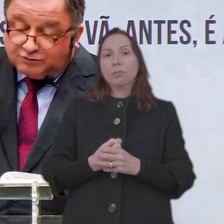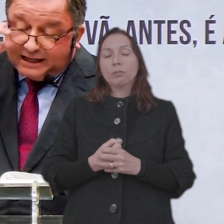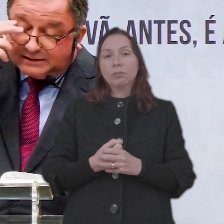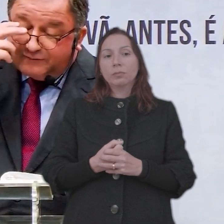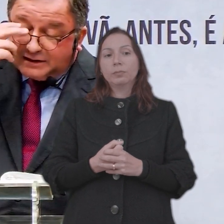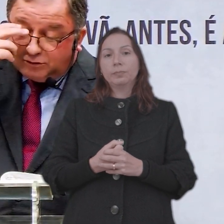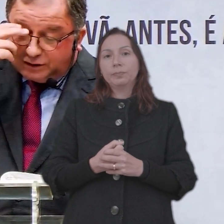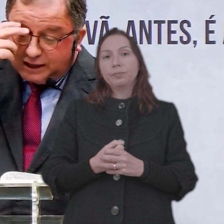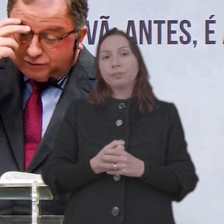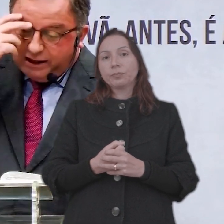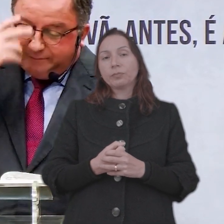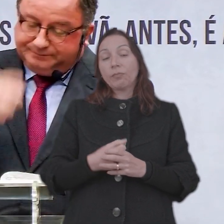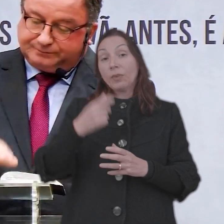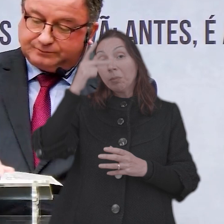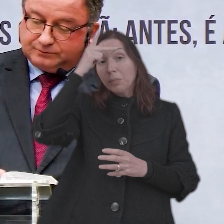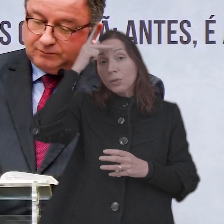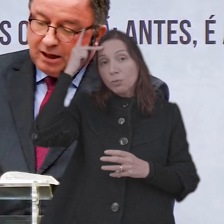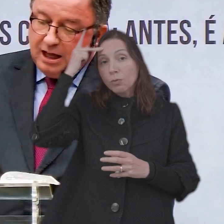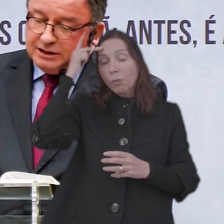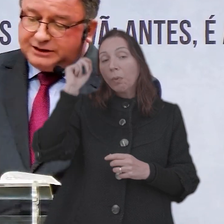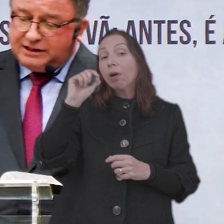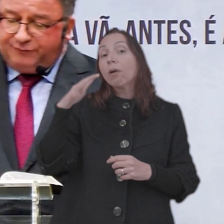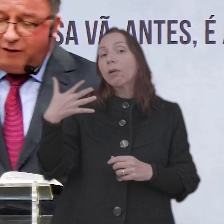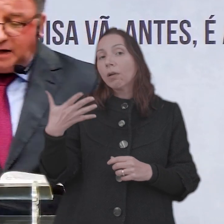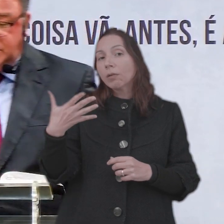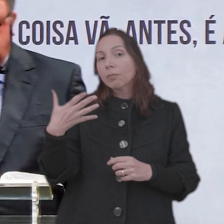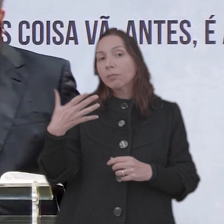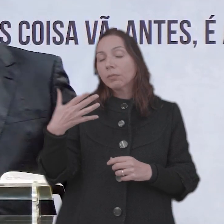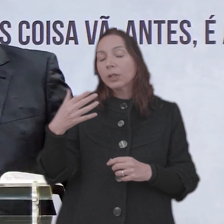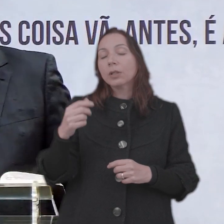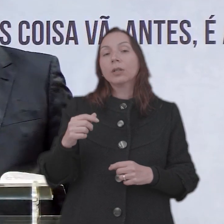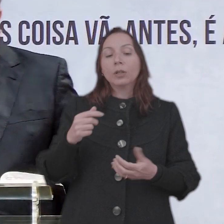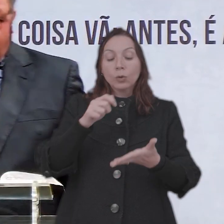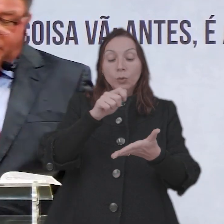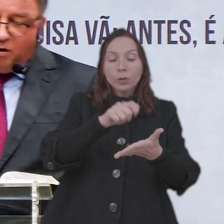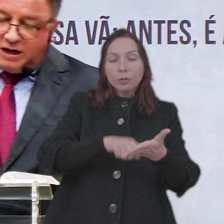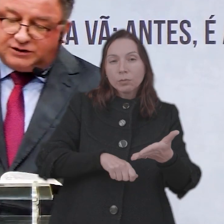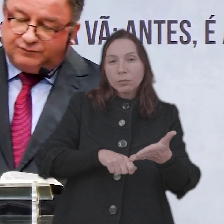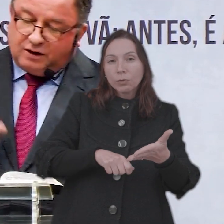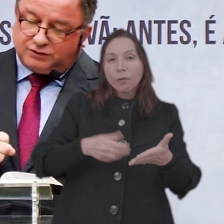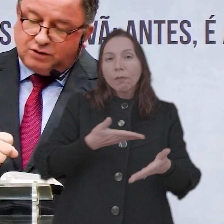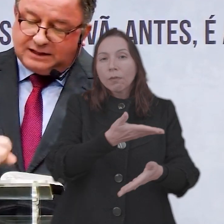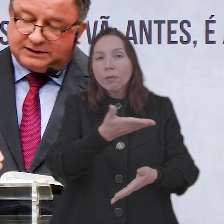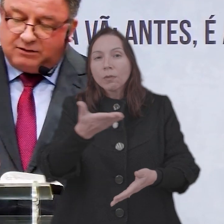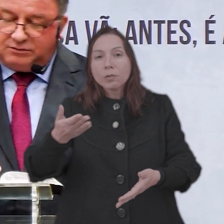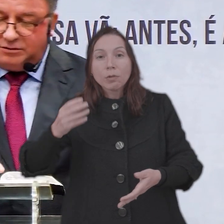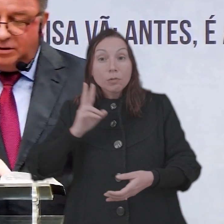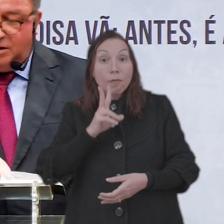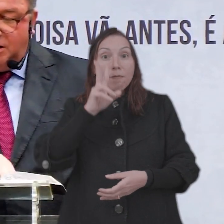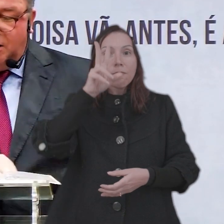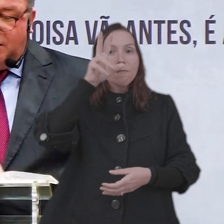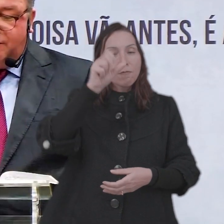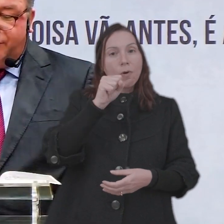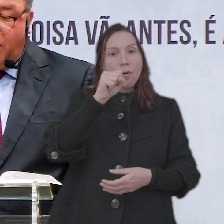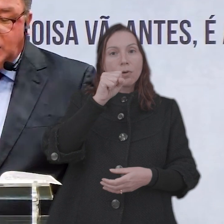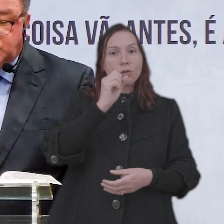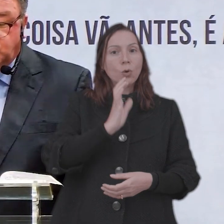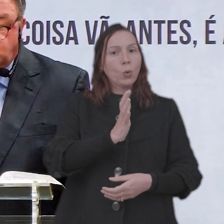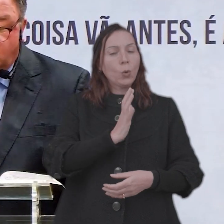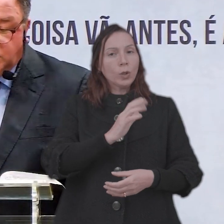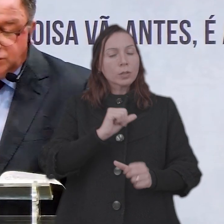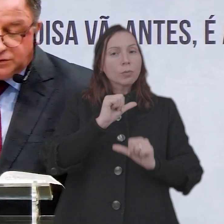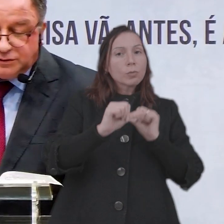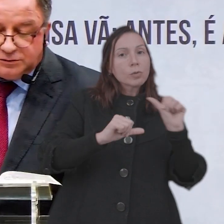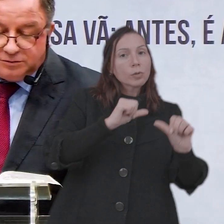por essa doença? Veja no texto aí. Sede fortes e revigore-se o vosso coração,